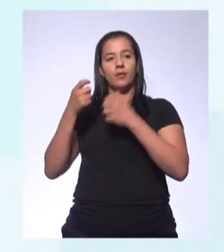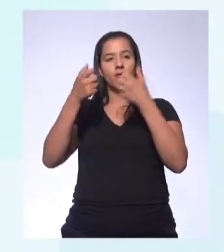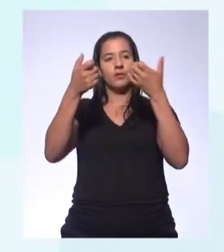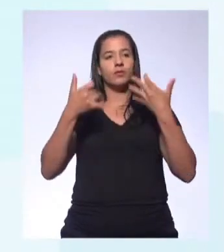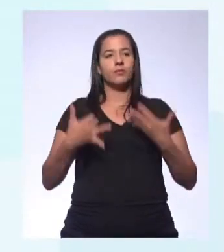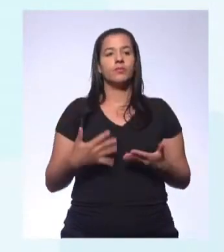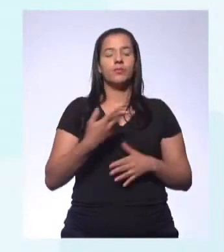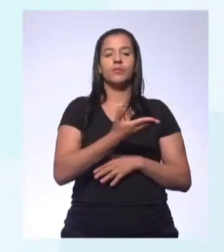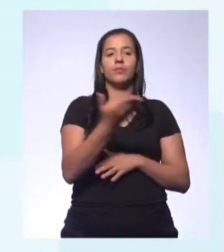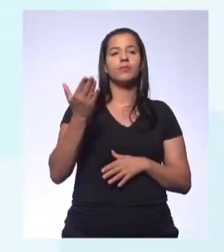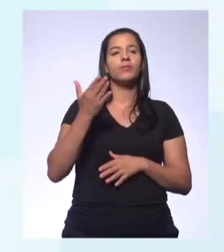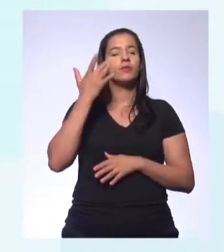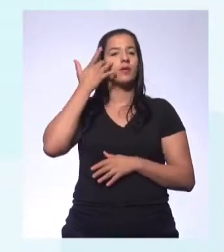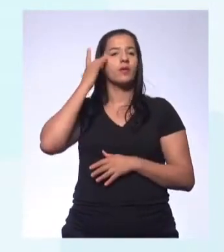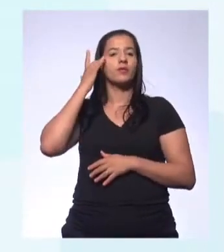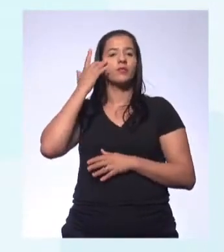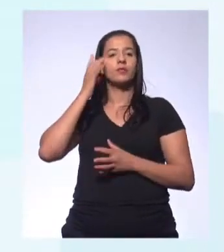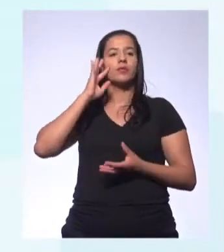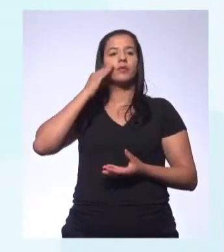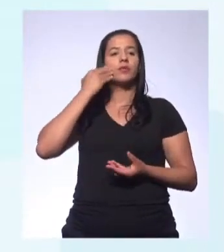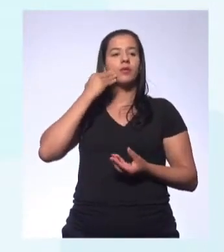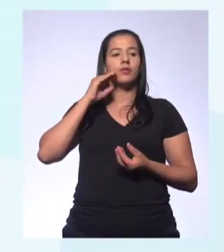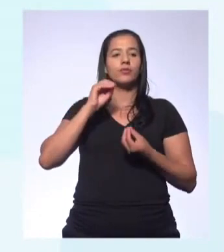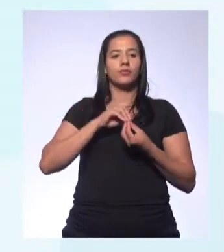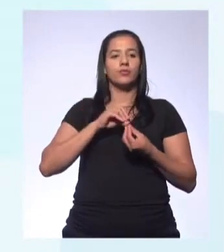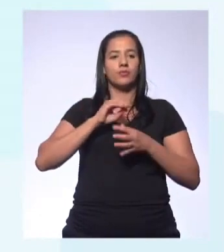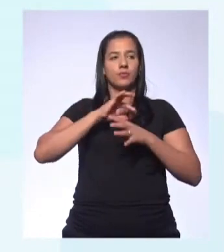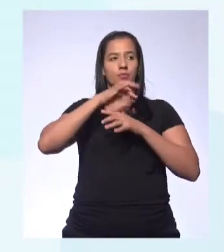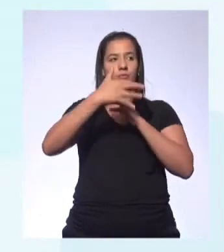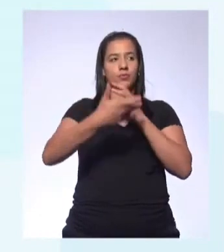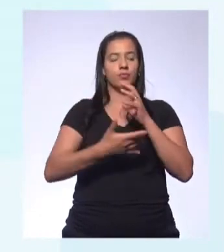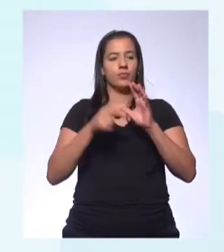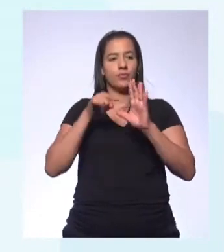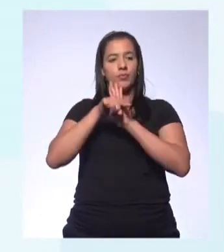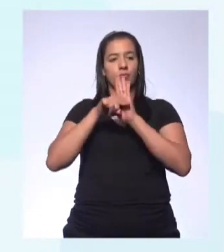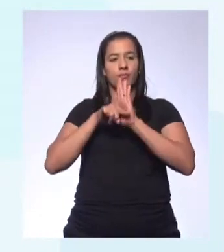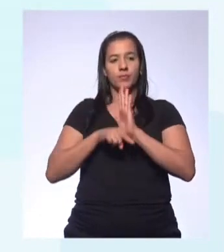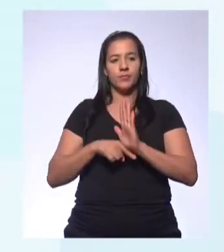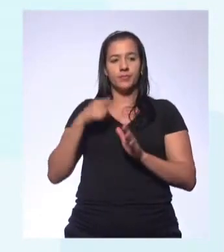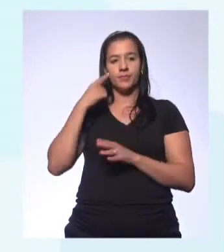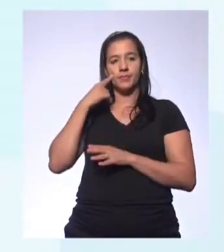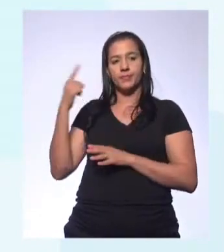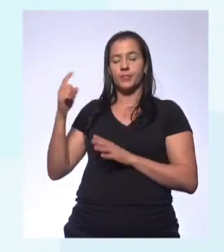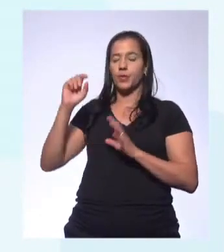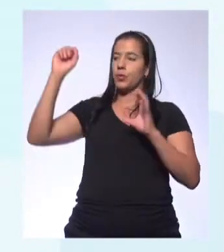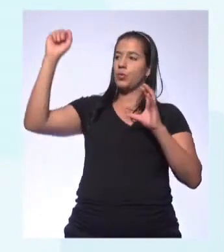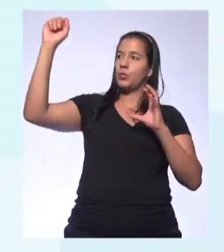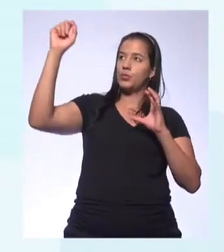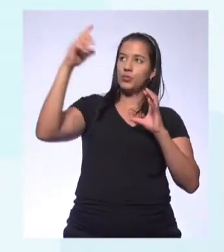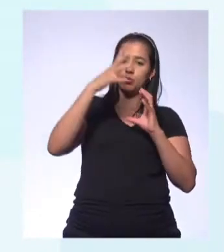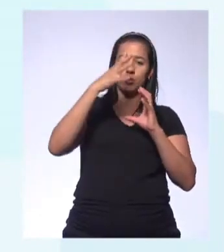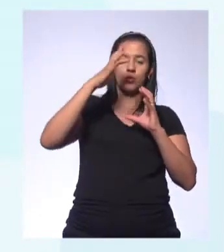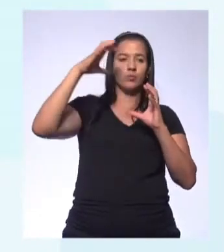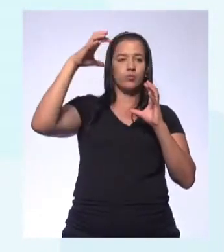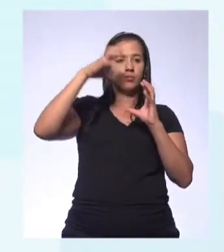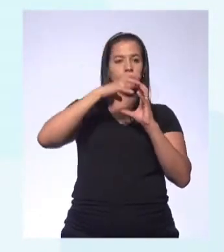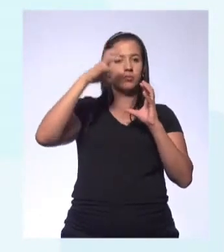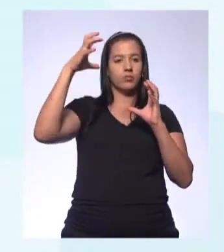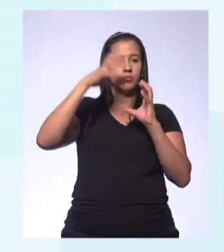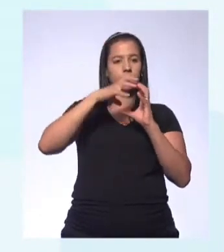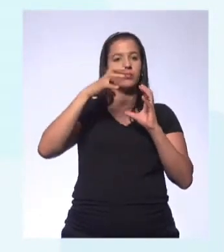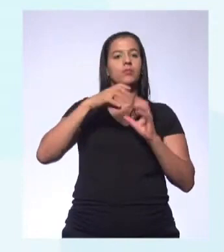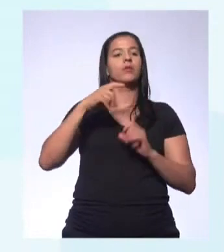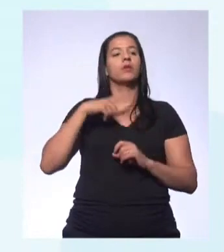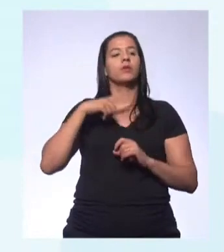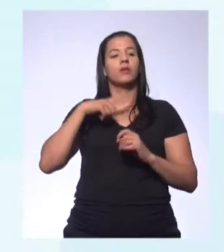suas palavras o que você entende sobre esse fenômeno. Observando aqui, né, o Sol, aqui nós temos o